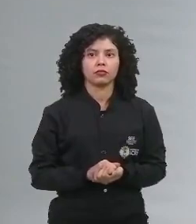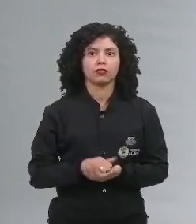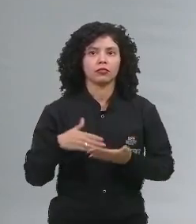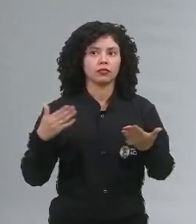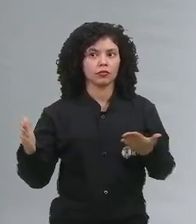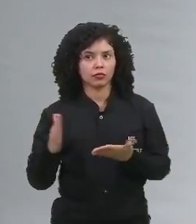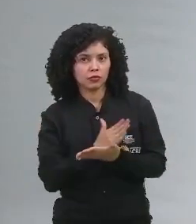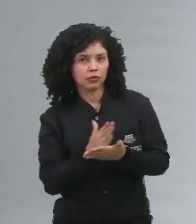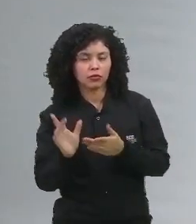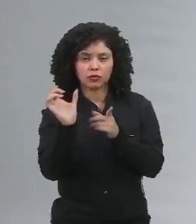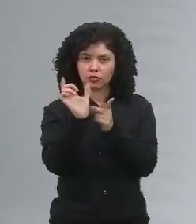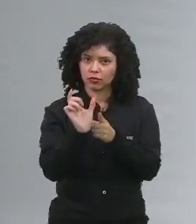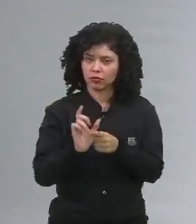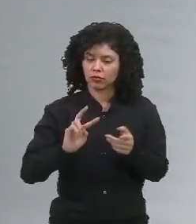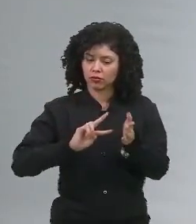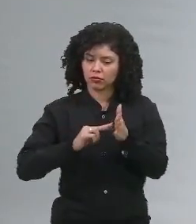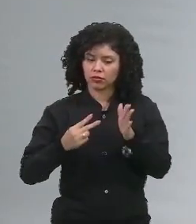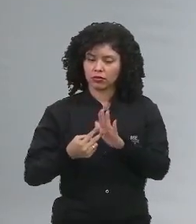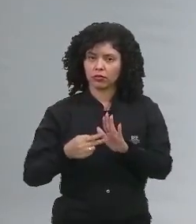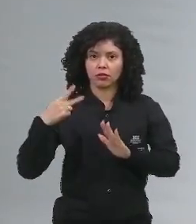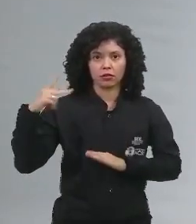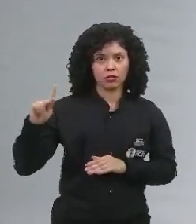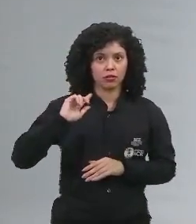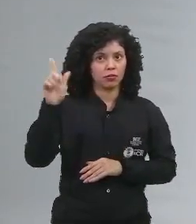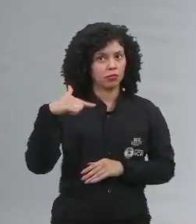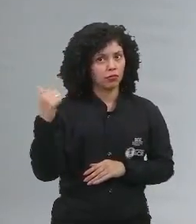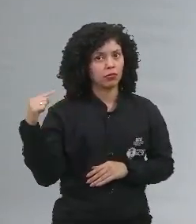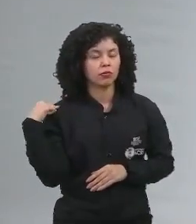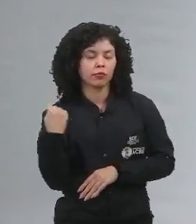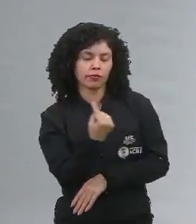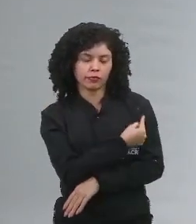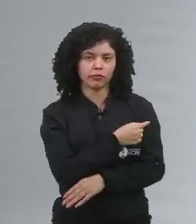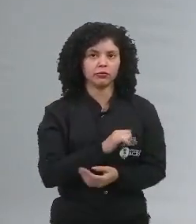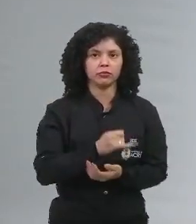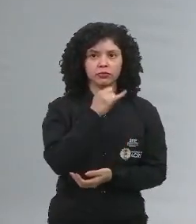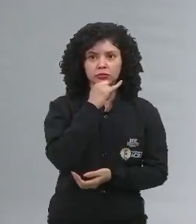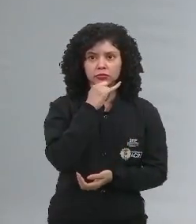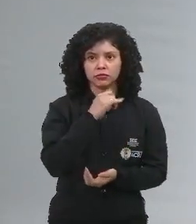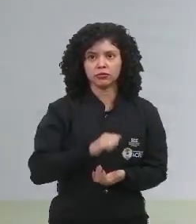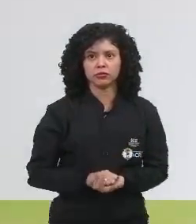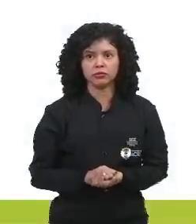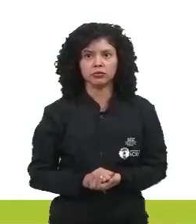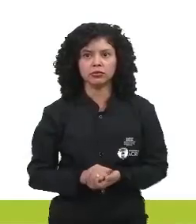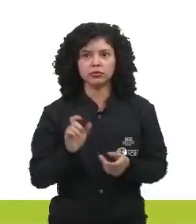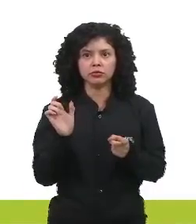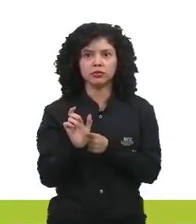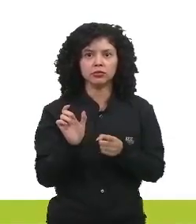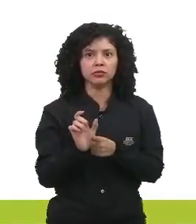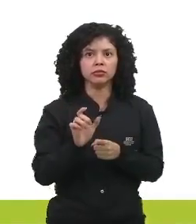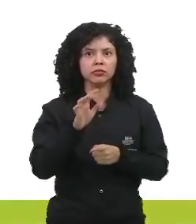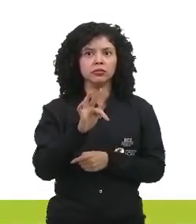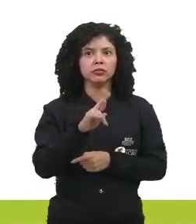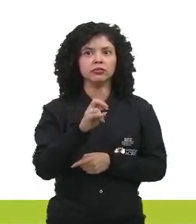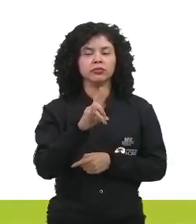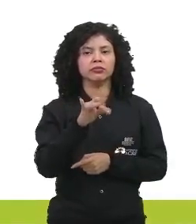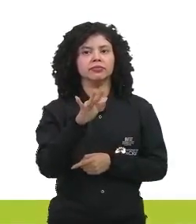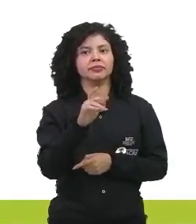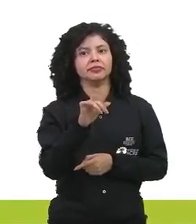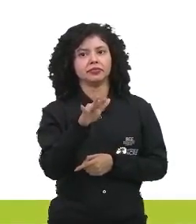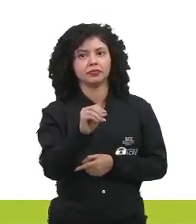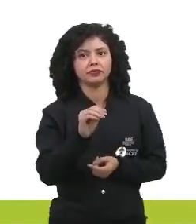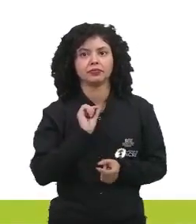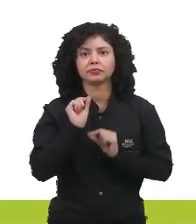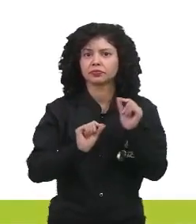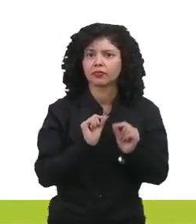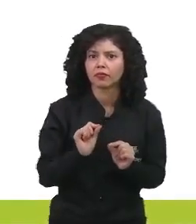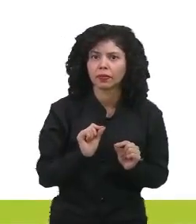assim, algumas palavras que têm um significado para eles, tem outro para nós. Um exemplo disso é a palavra frigorífico. Na palavra